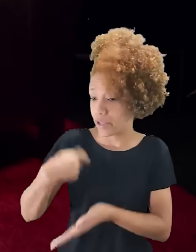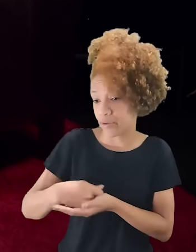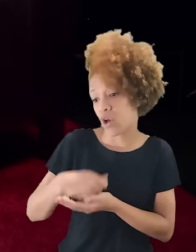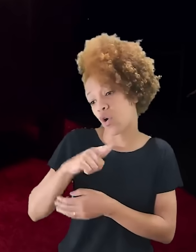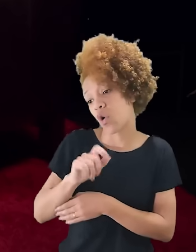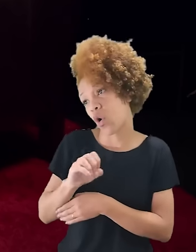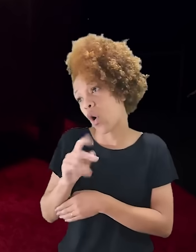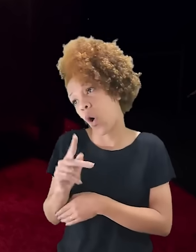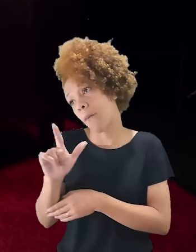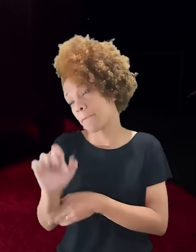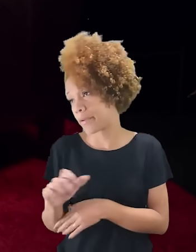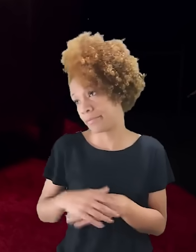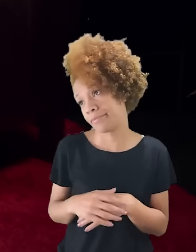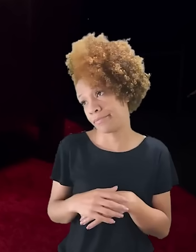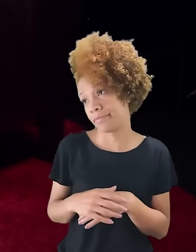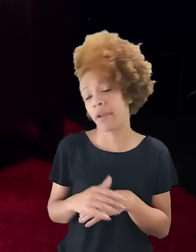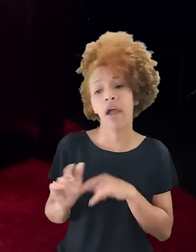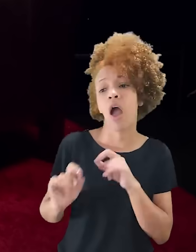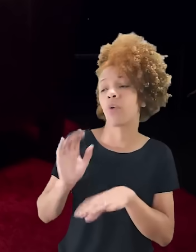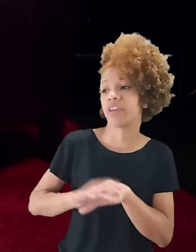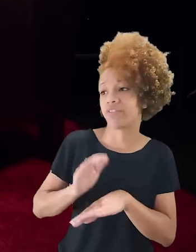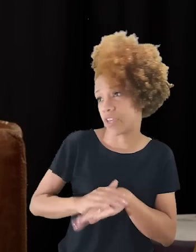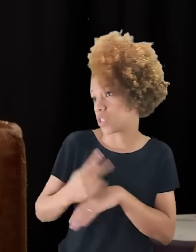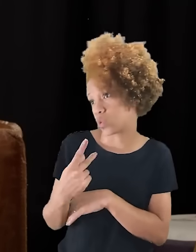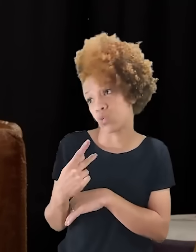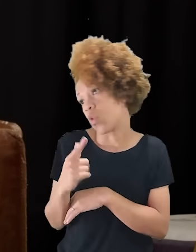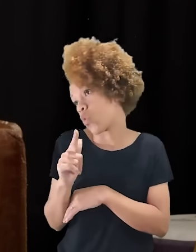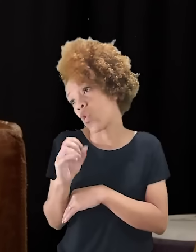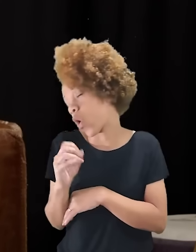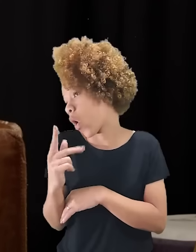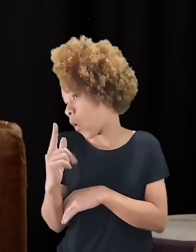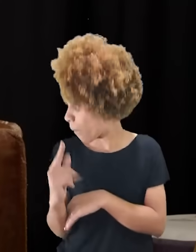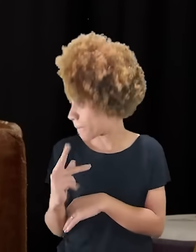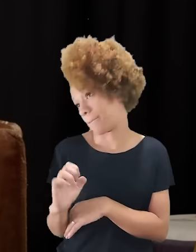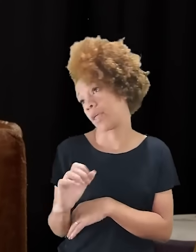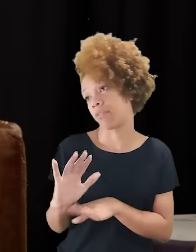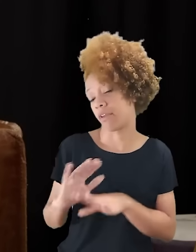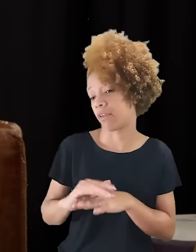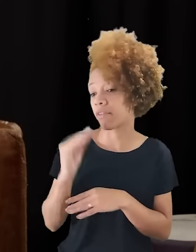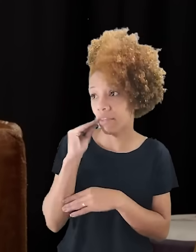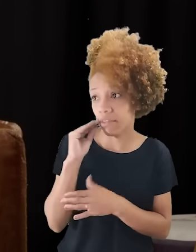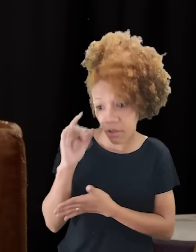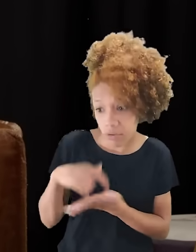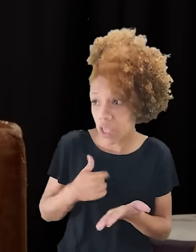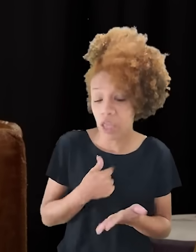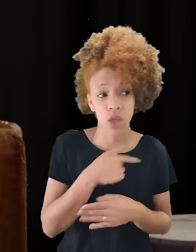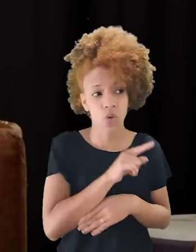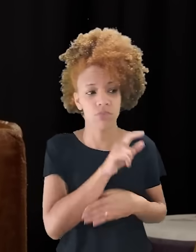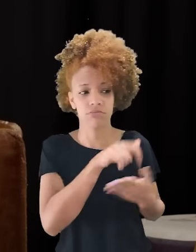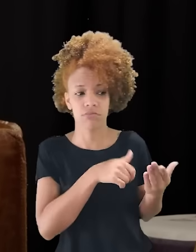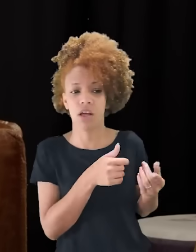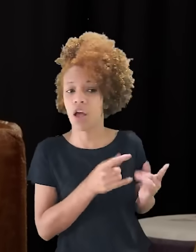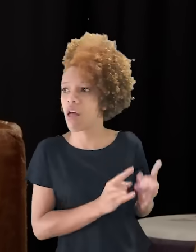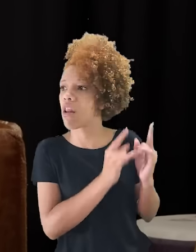taxada de golpista tipo assim alguém fez isso que eu nunca descobri quem E aí quando eles tentaram passar o cartão eu tava como eu